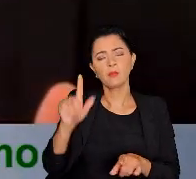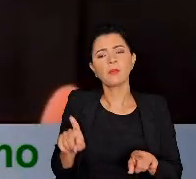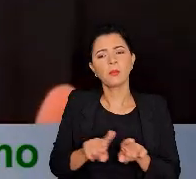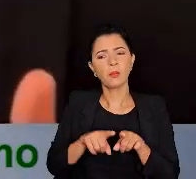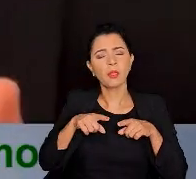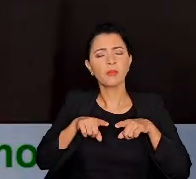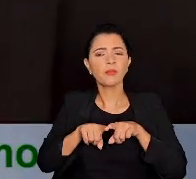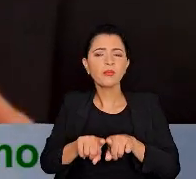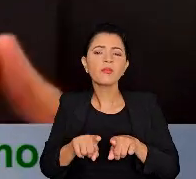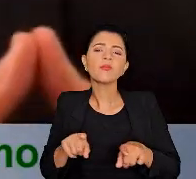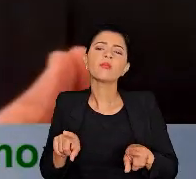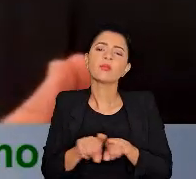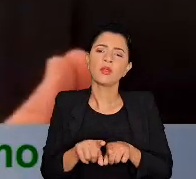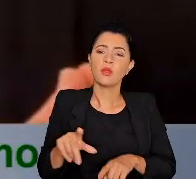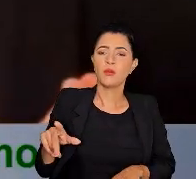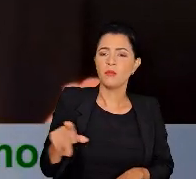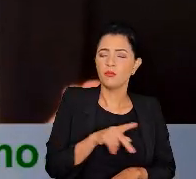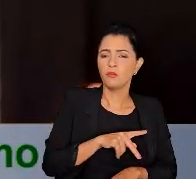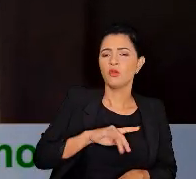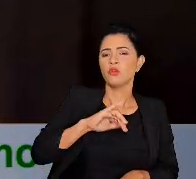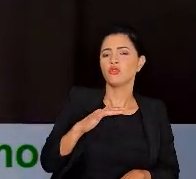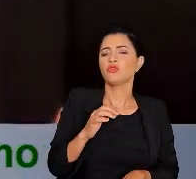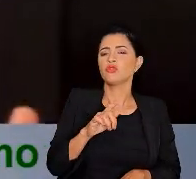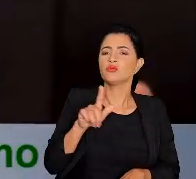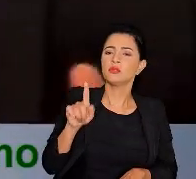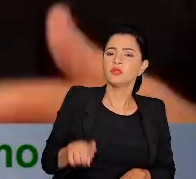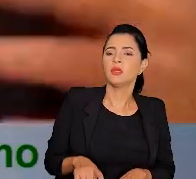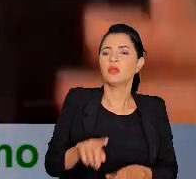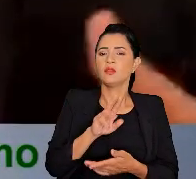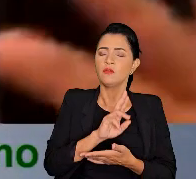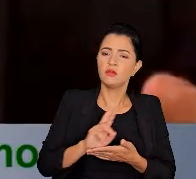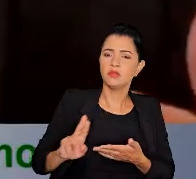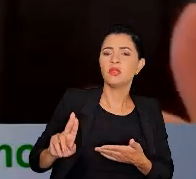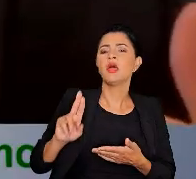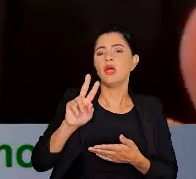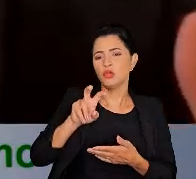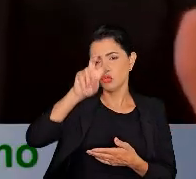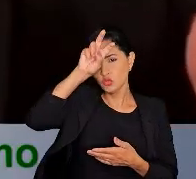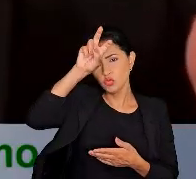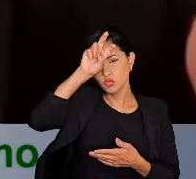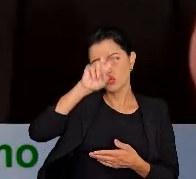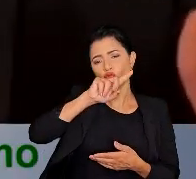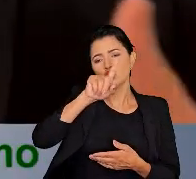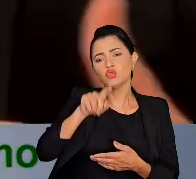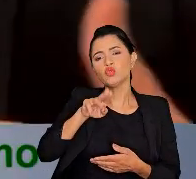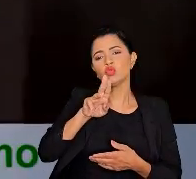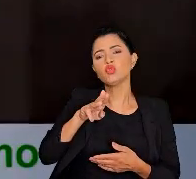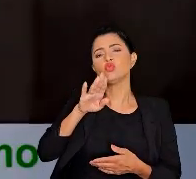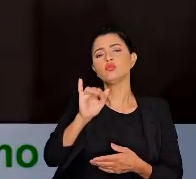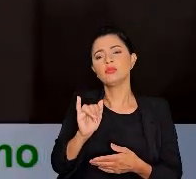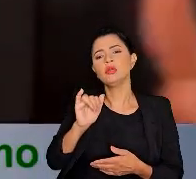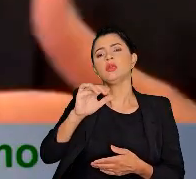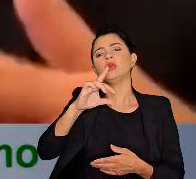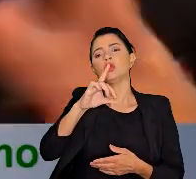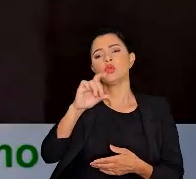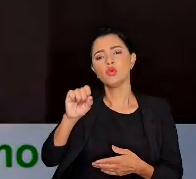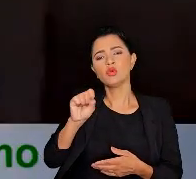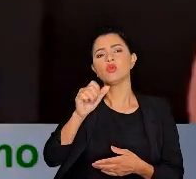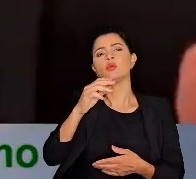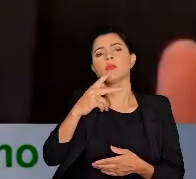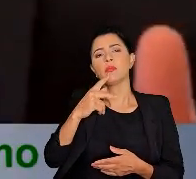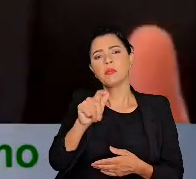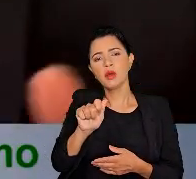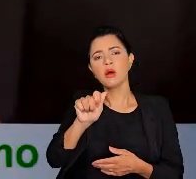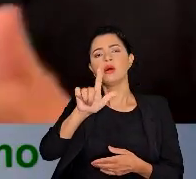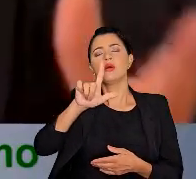com o professor José Vicente, da Universidade Zumbi dos Palmares, ou seja, para que a sociedade brasileira olhe